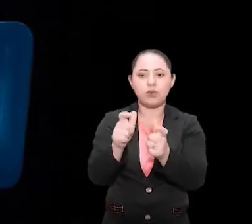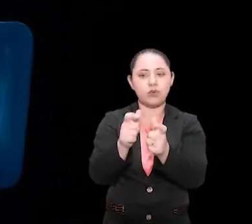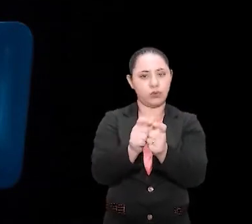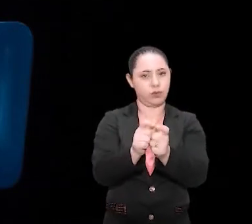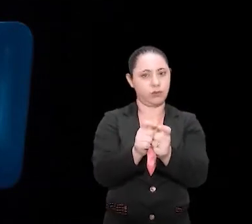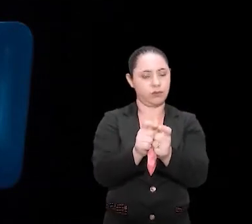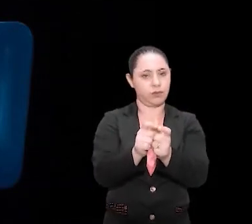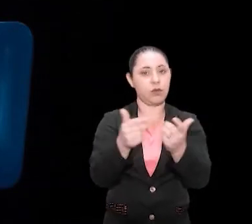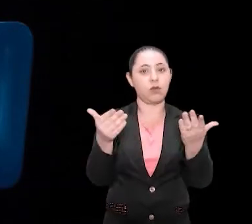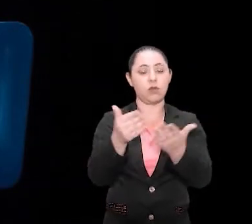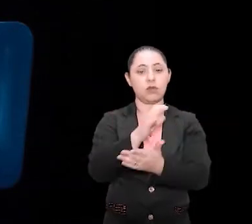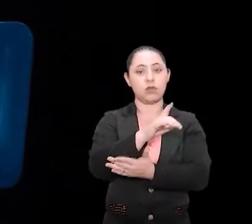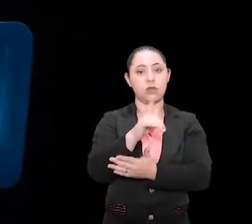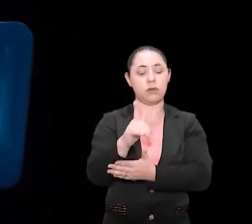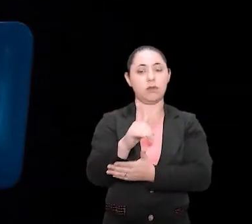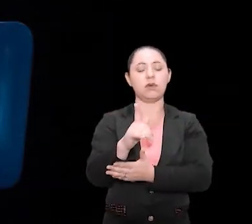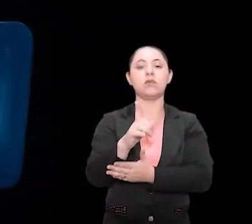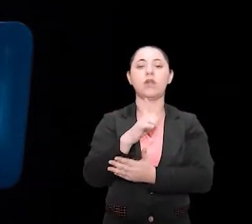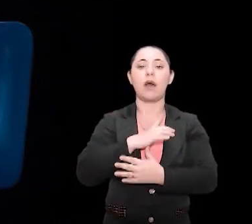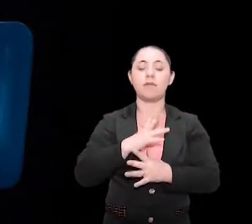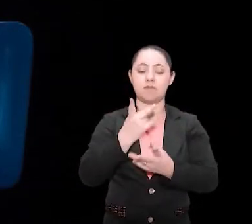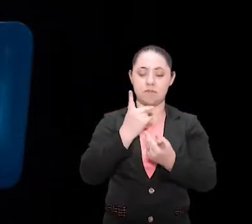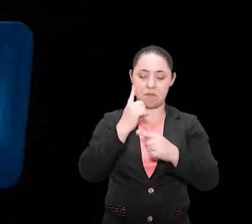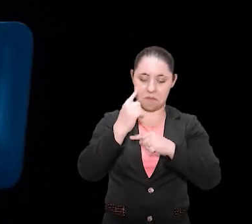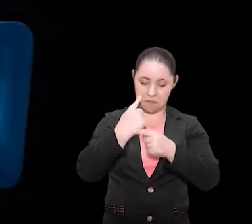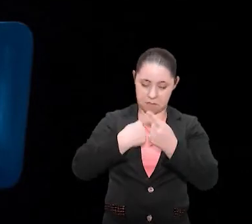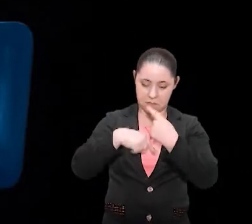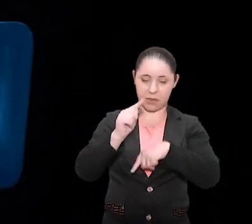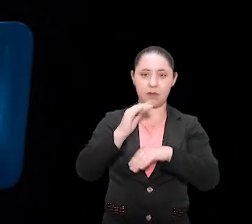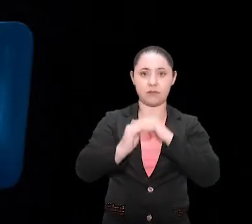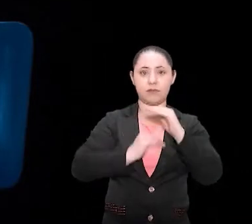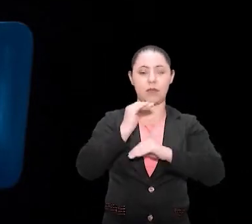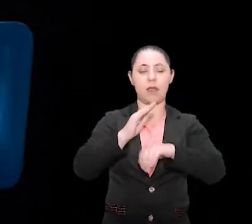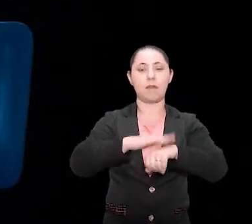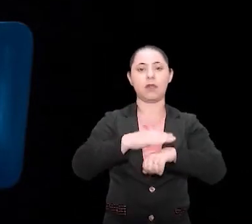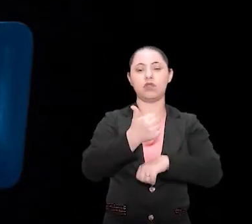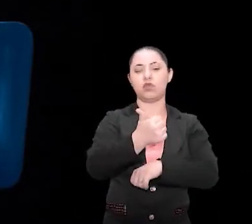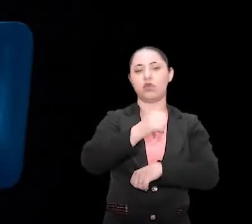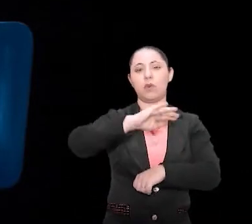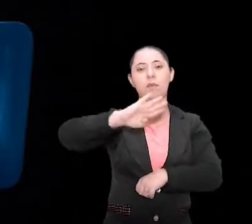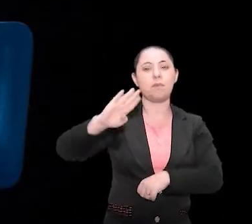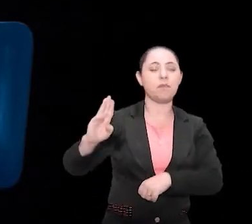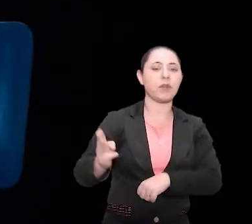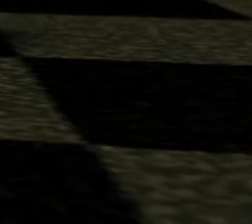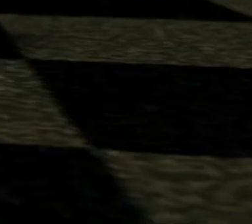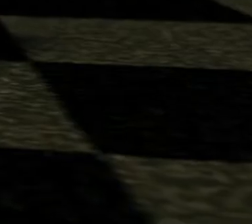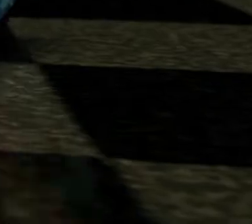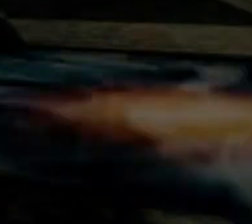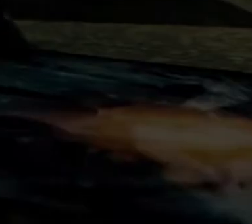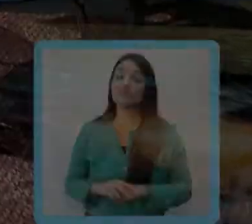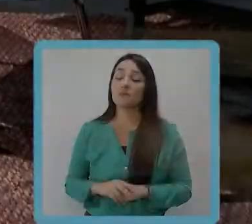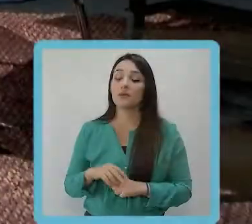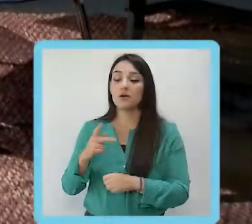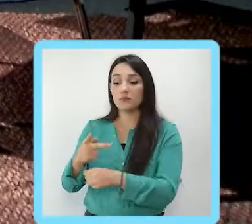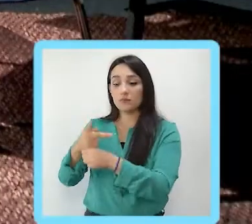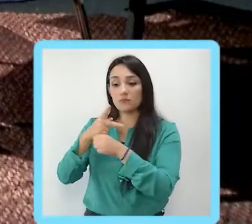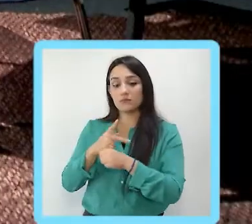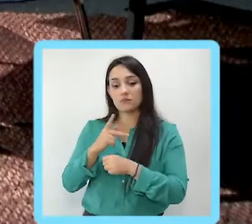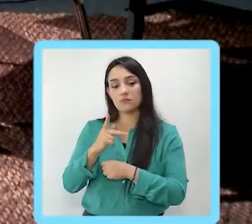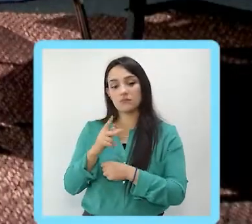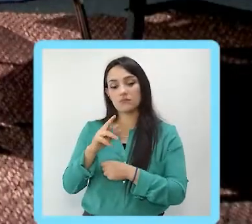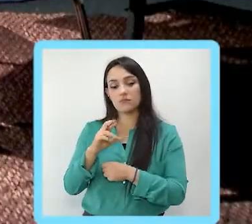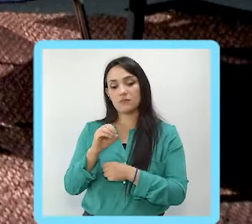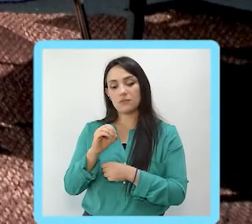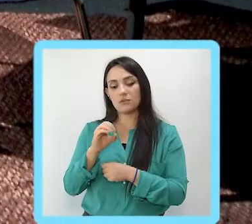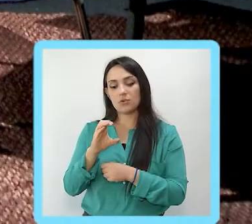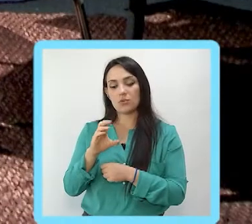2021, e hoje Campo Grande, graças a Deus, está pronta para crescer com mais de 1 bilhão e 300 milhões de reais de investimentos em carteira. O procurador do Estado, ele é